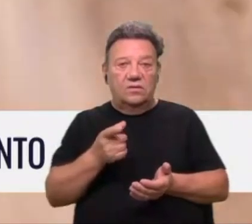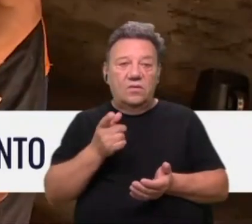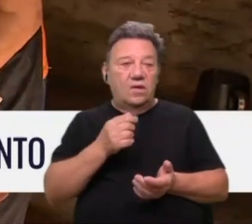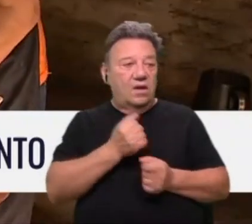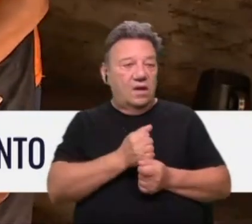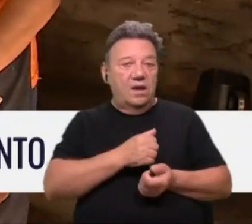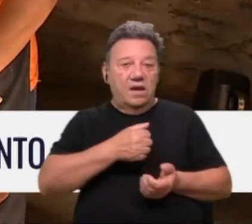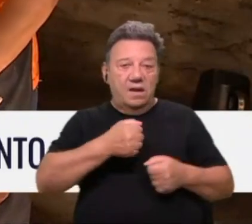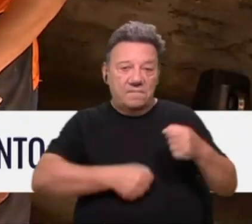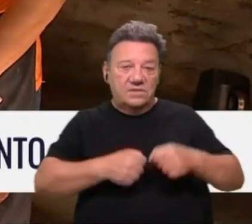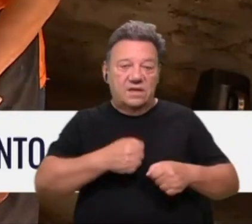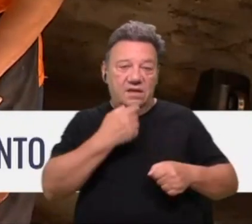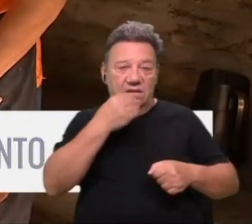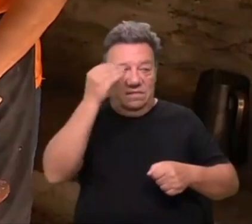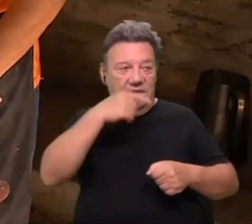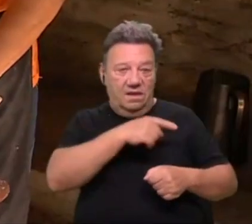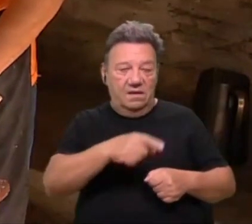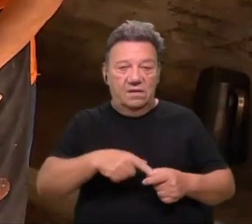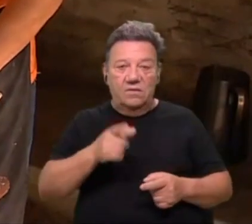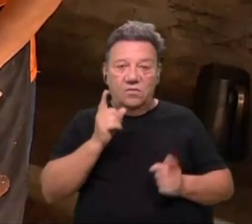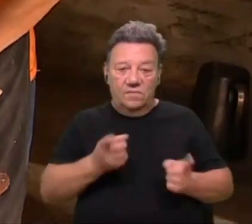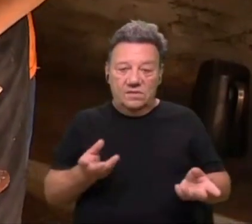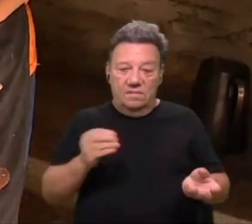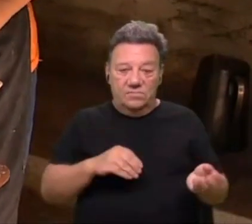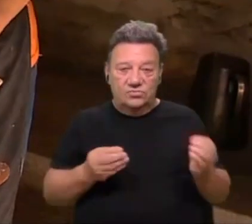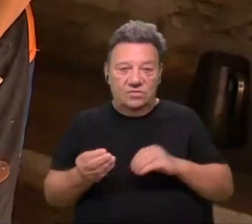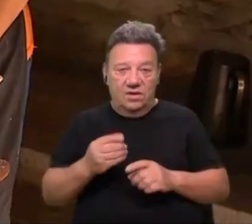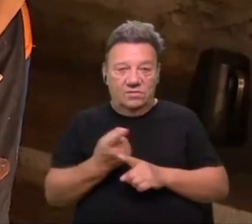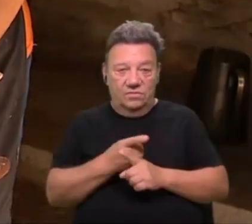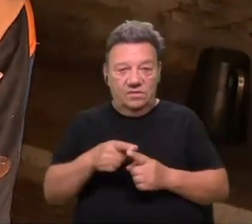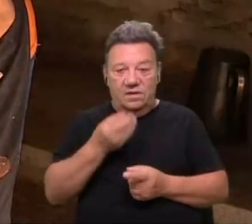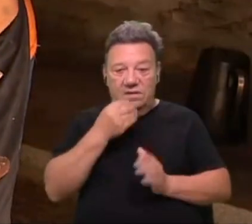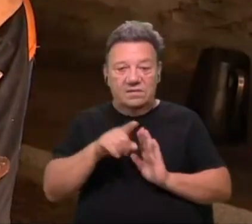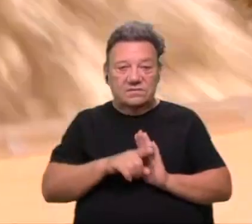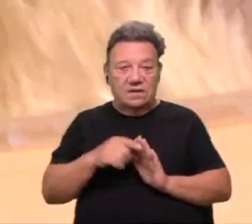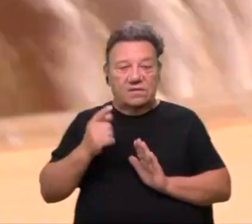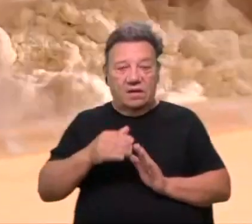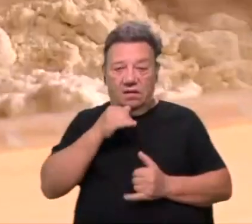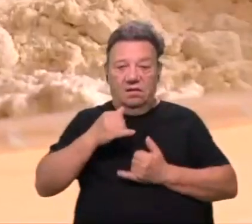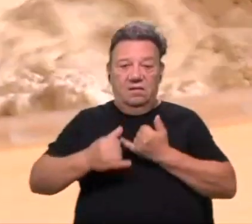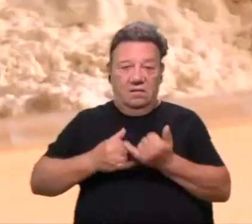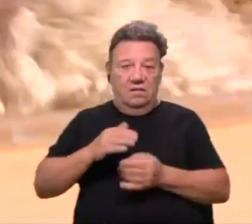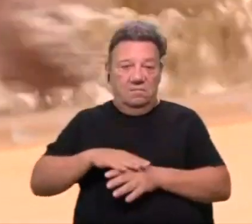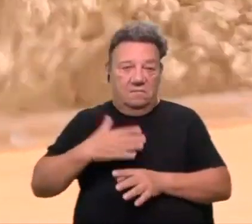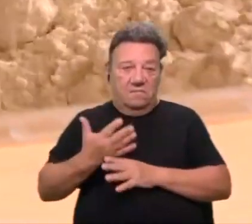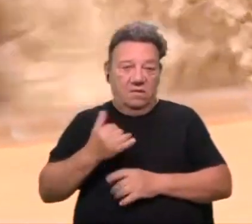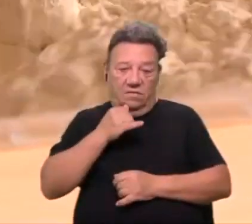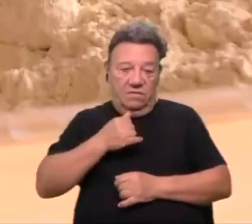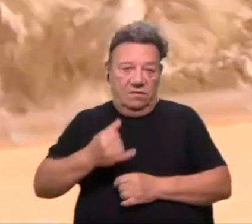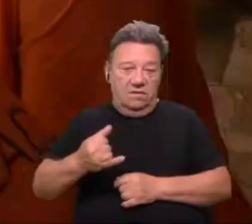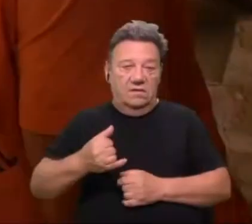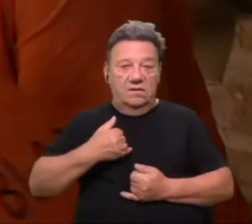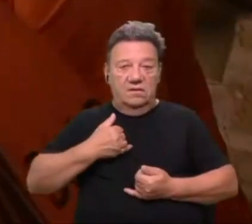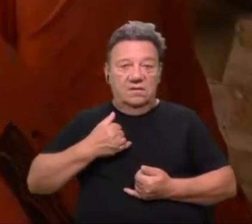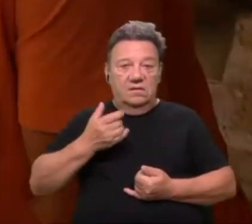como se diz por outras terras vão se misturando os ingredientes da receita que tem passado de não em mão de